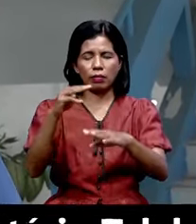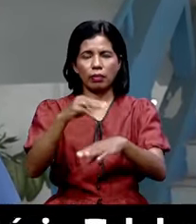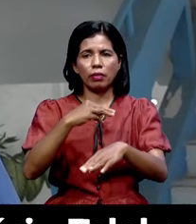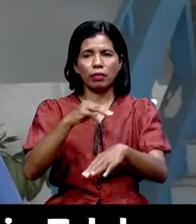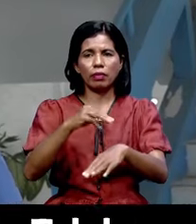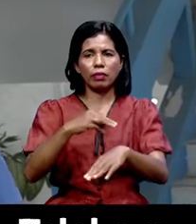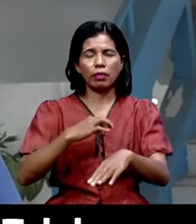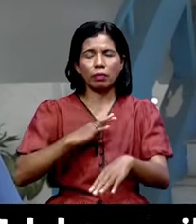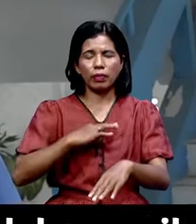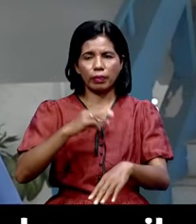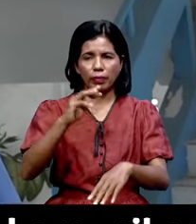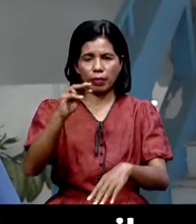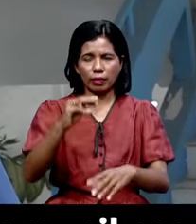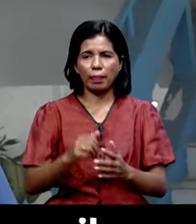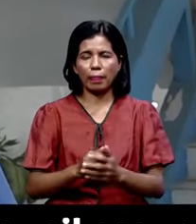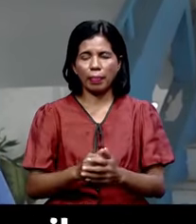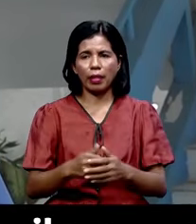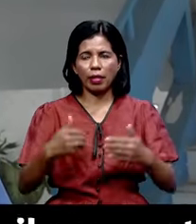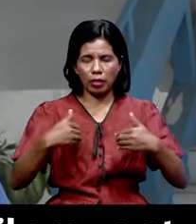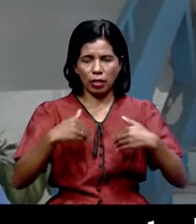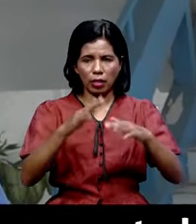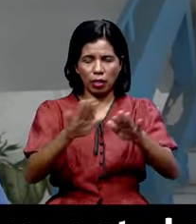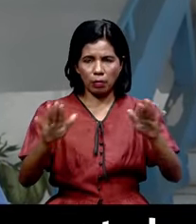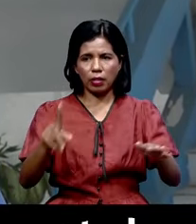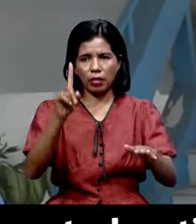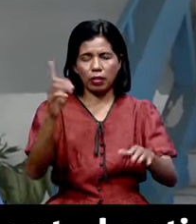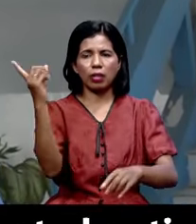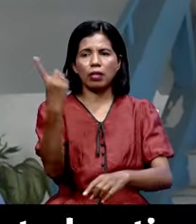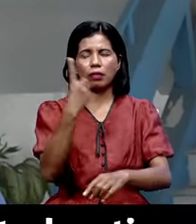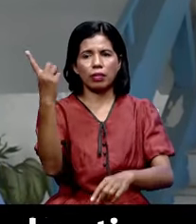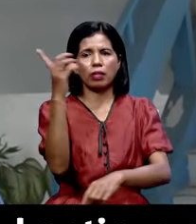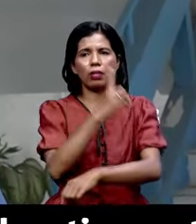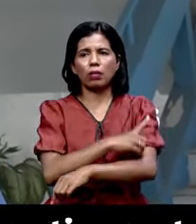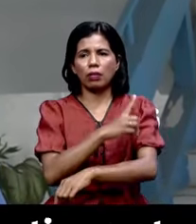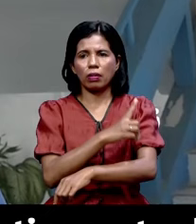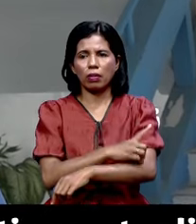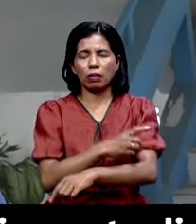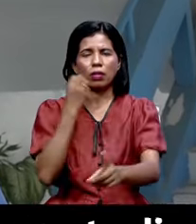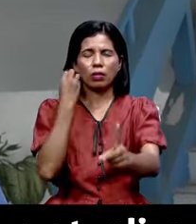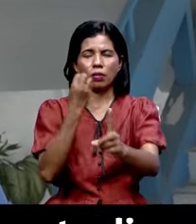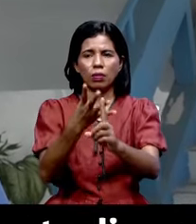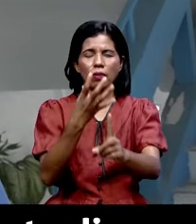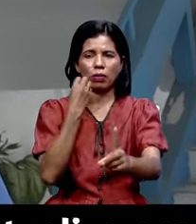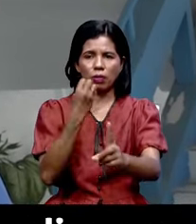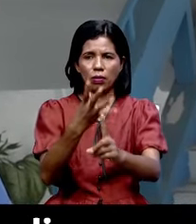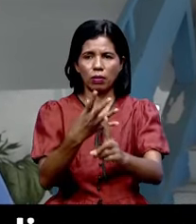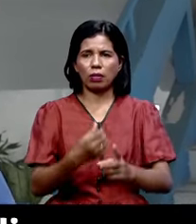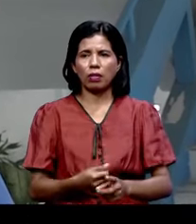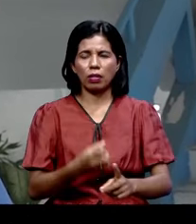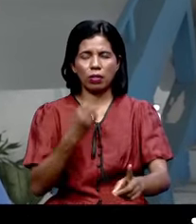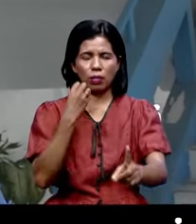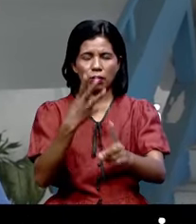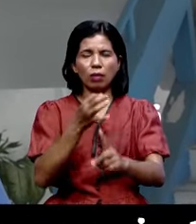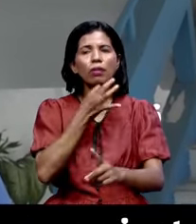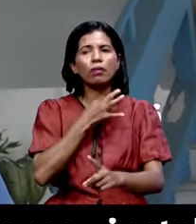Musso Tamba, e a Labara Kira, mas sempre Loron, Tolok, Tolok para Frater